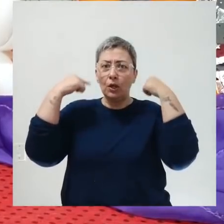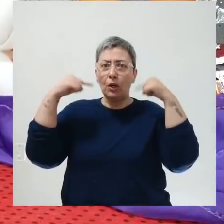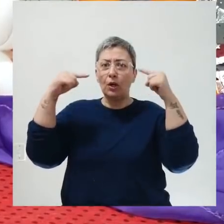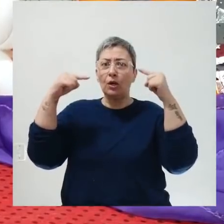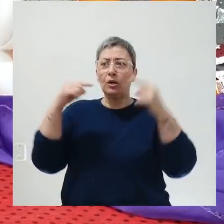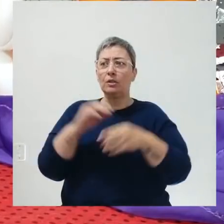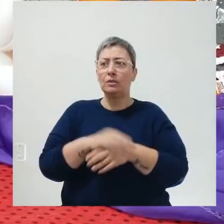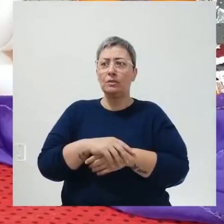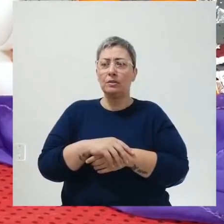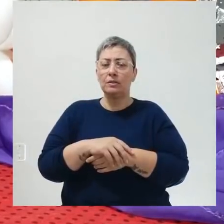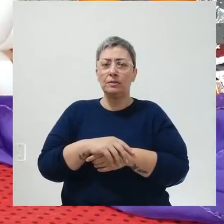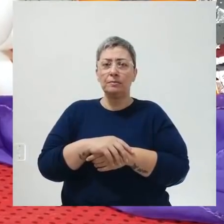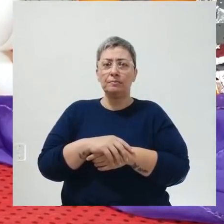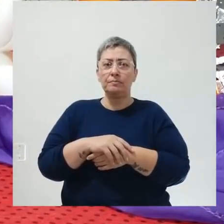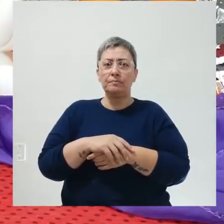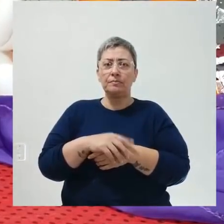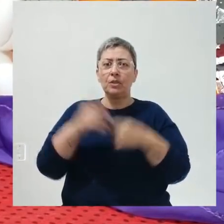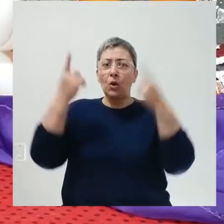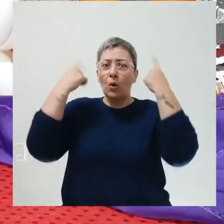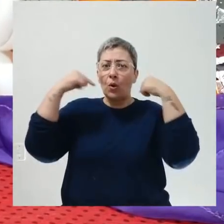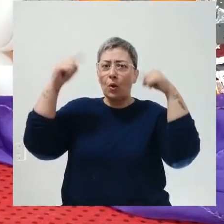Cordeirinho!